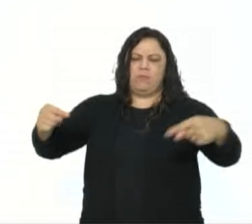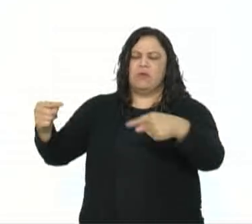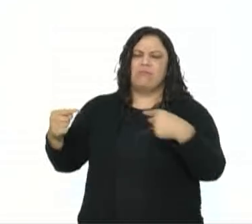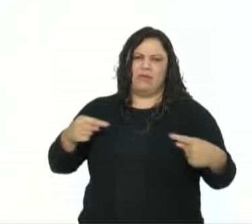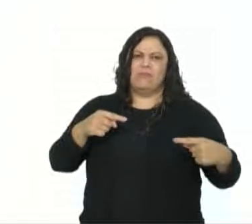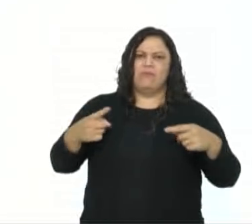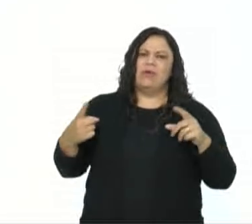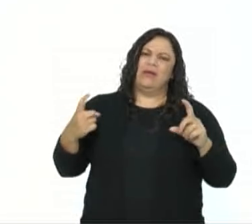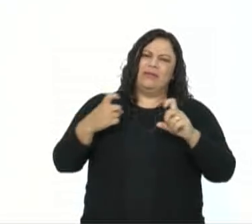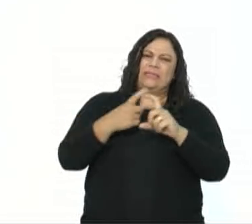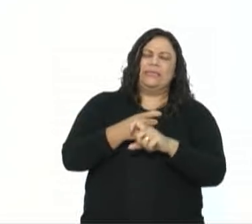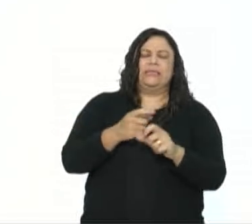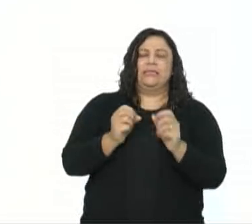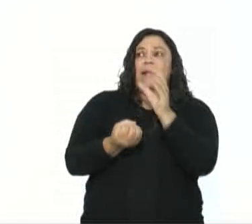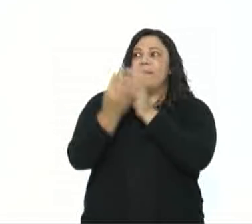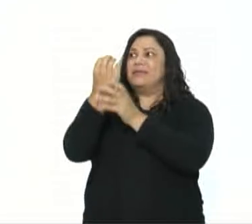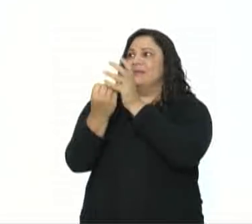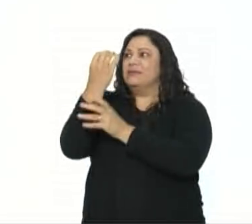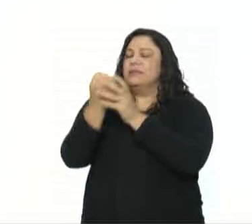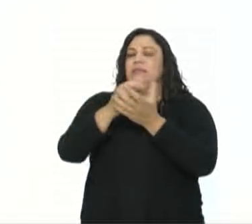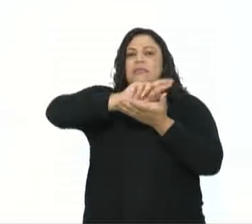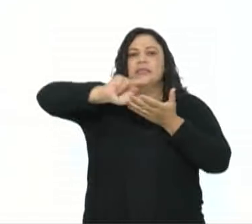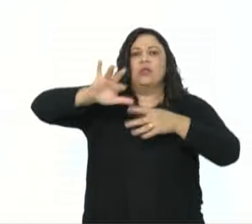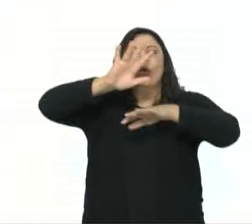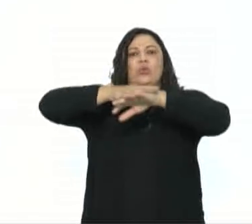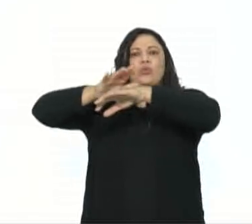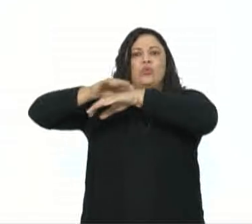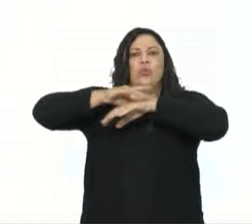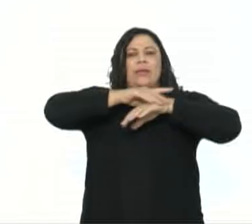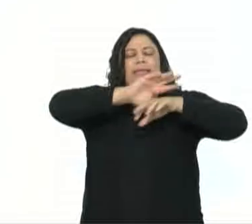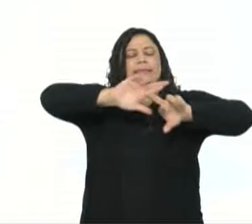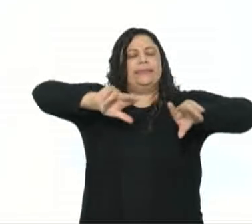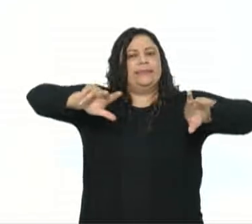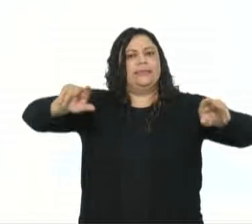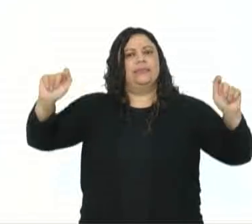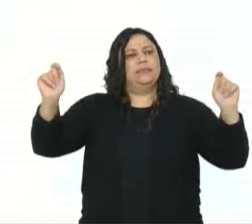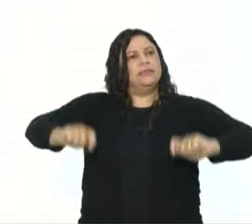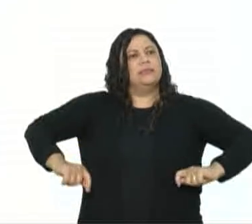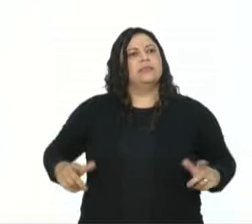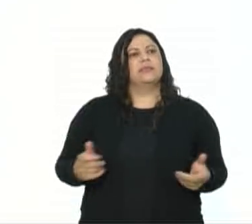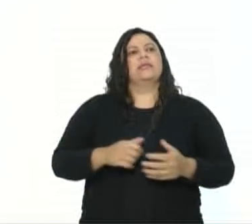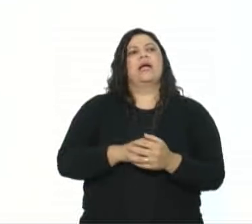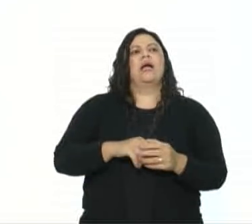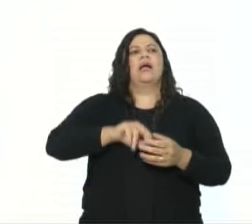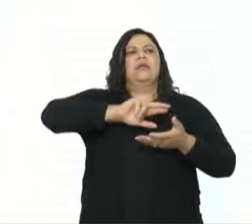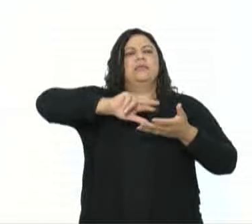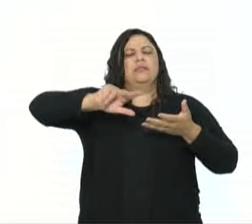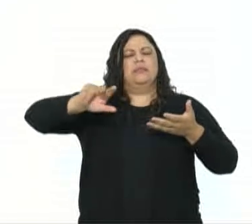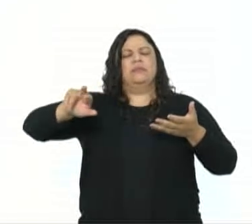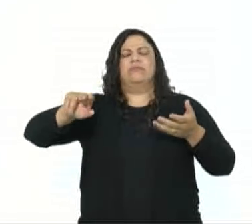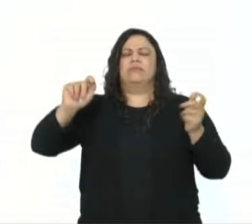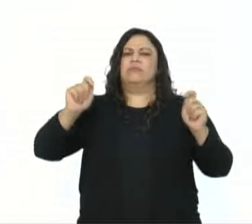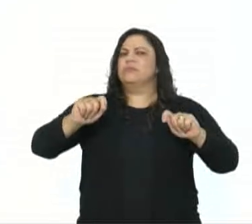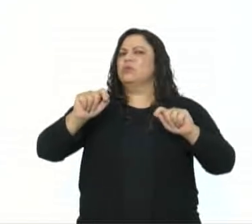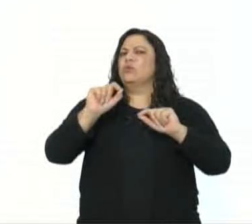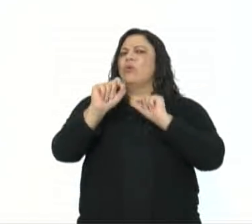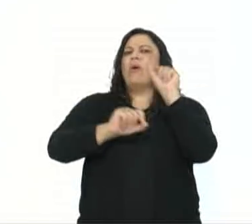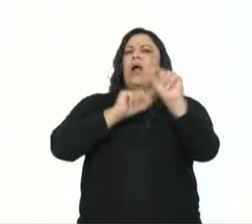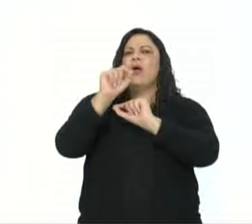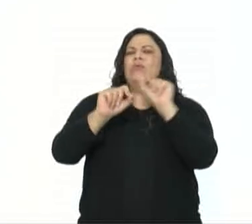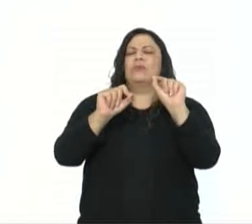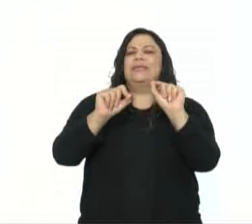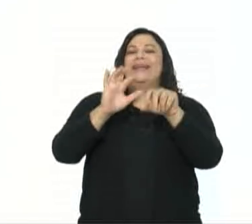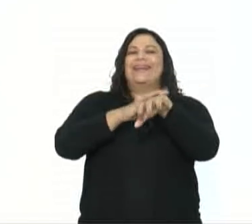casos na população brasileira. Dentre as verminoses humanas, causadas por nematóides, citam-se corretamente só as por